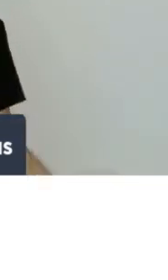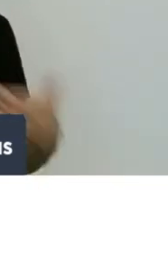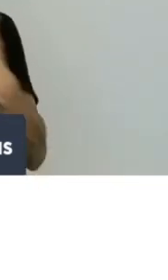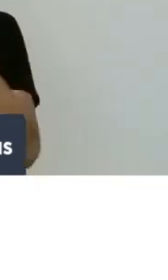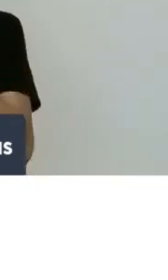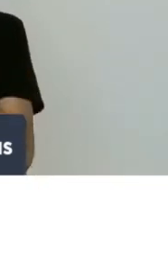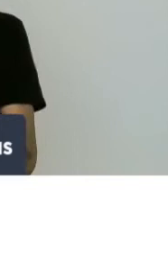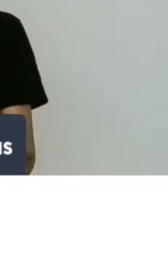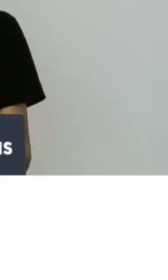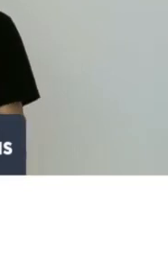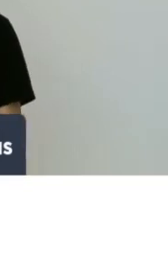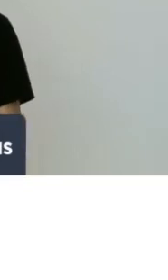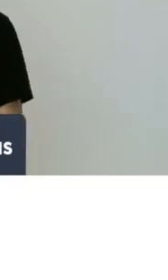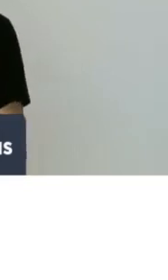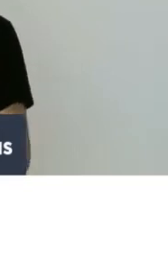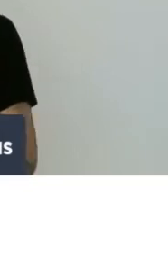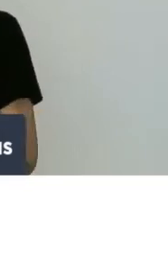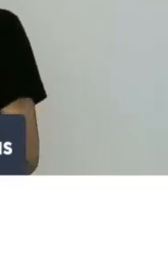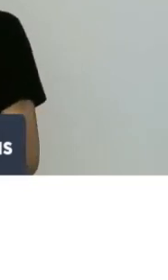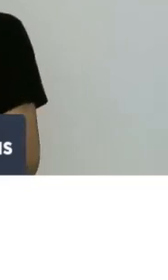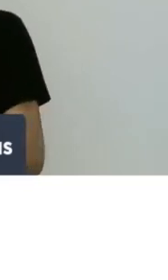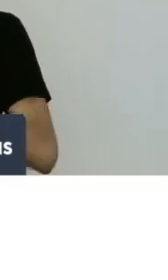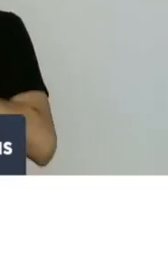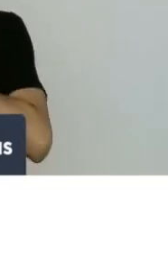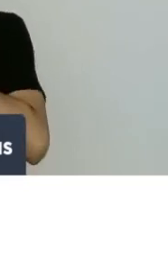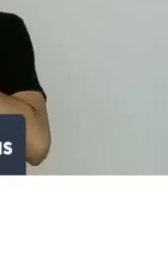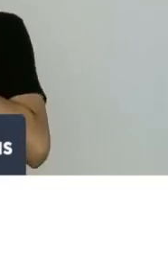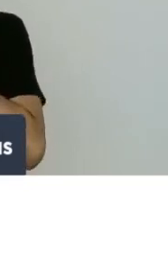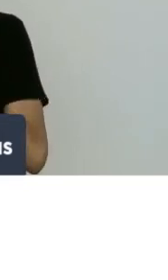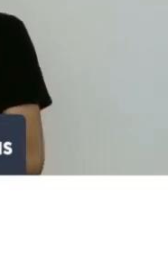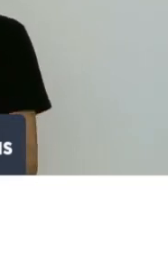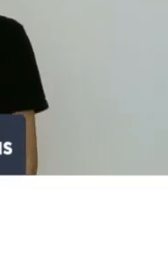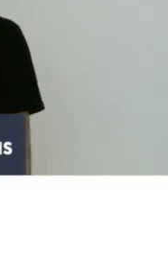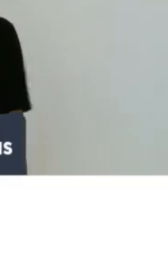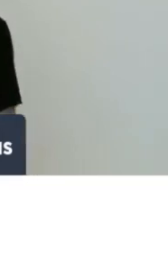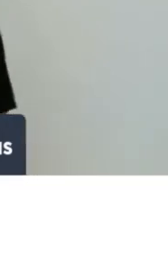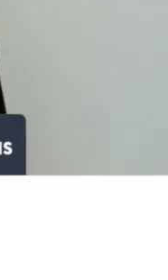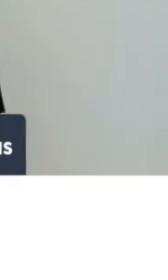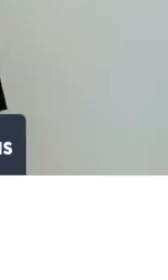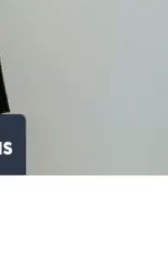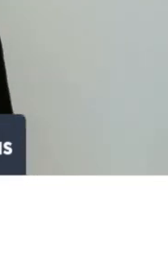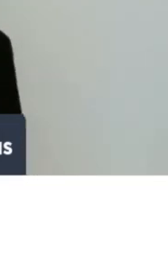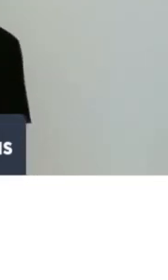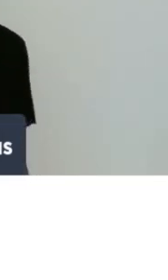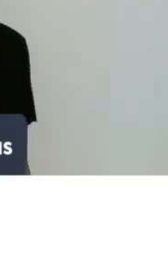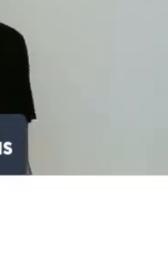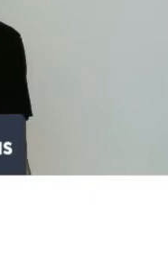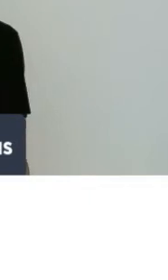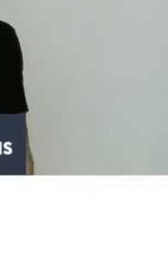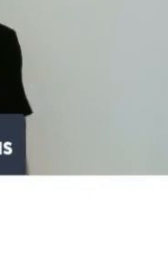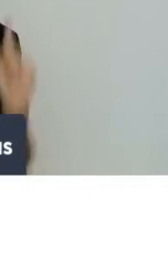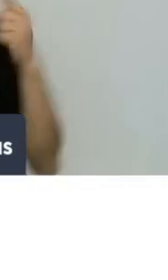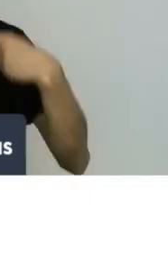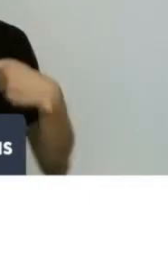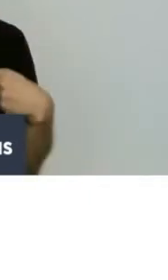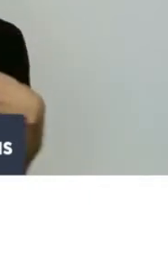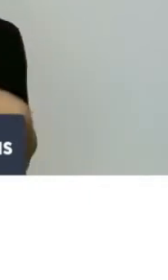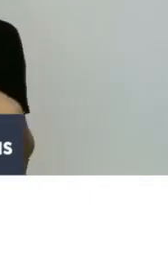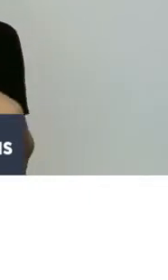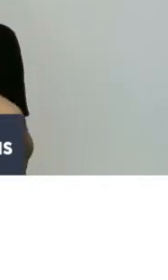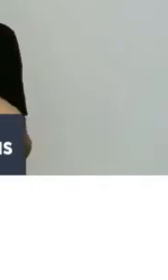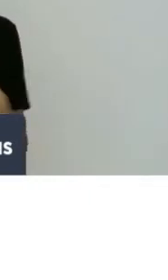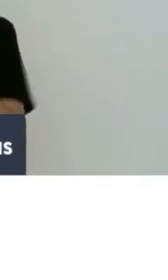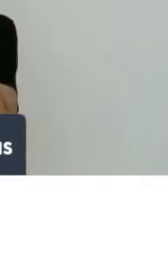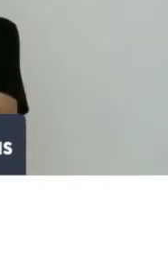especialmente durante a ditadura civil-militar de 1964. A gente vê que se estrutura um aparato de censura